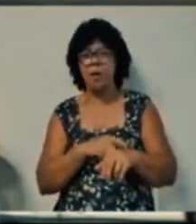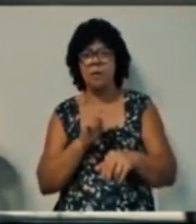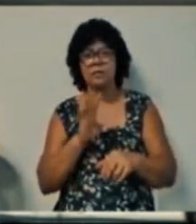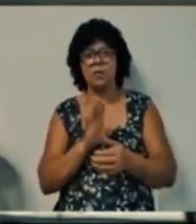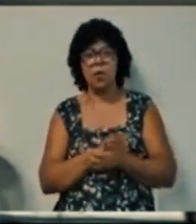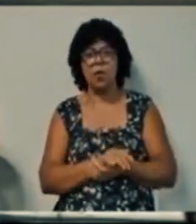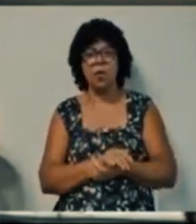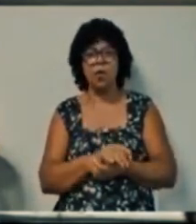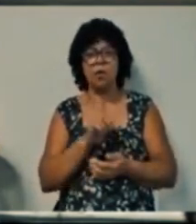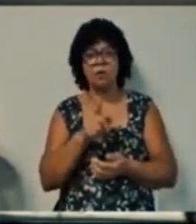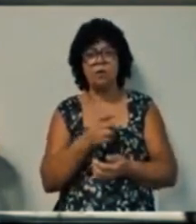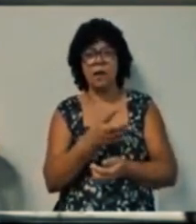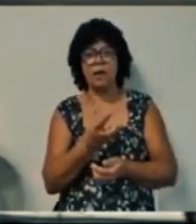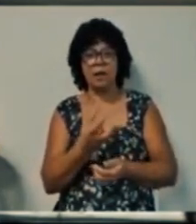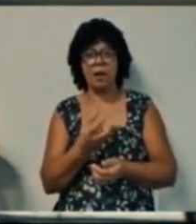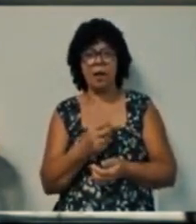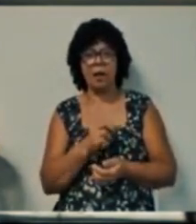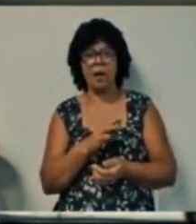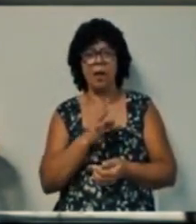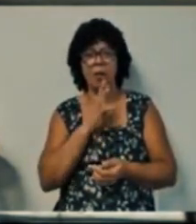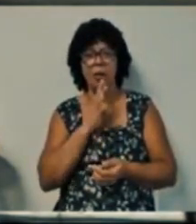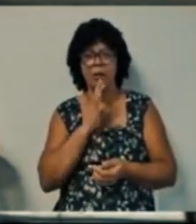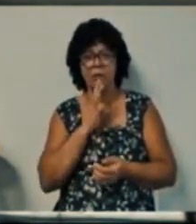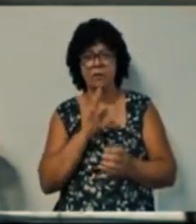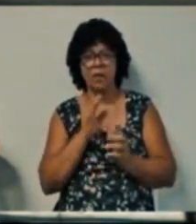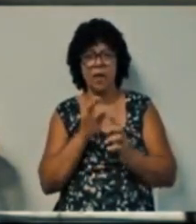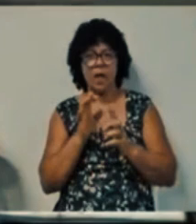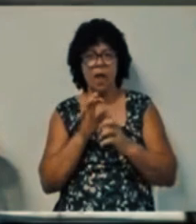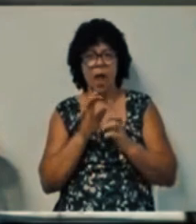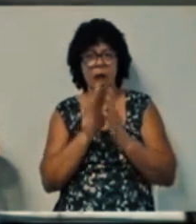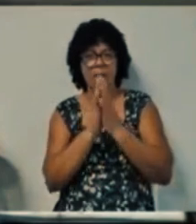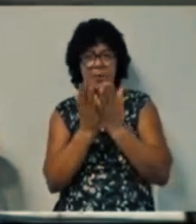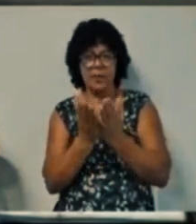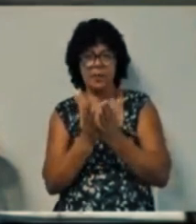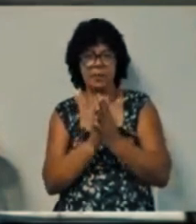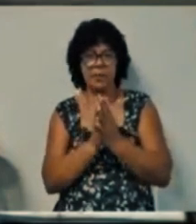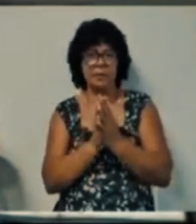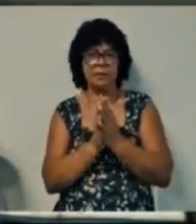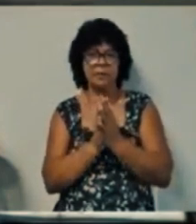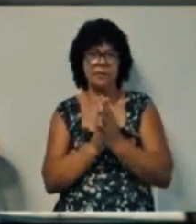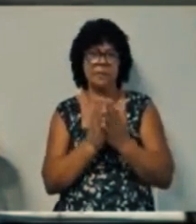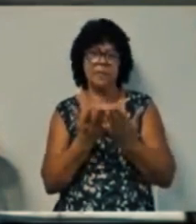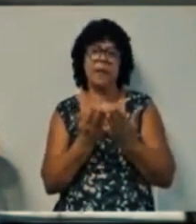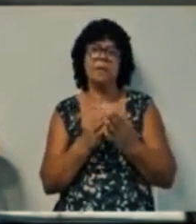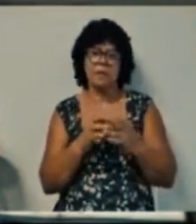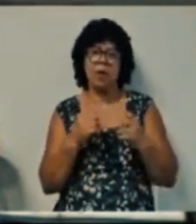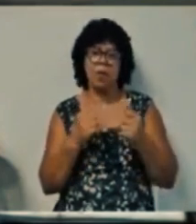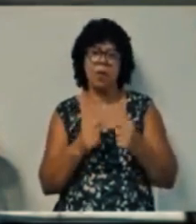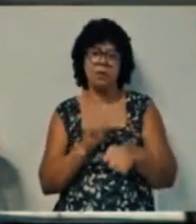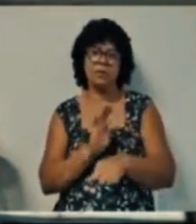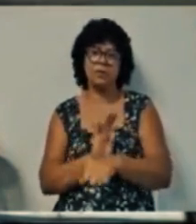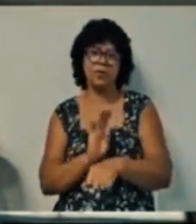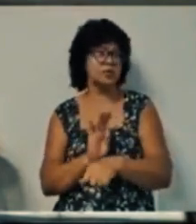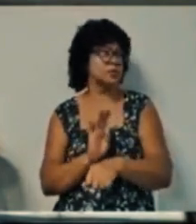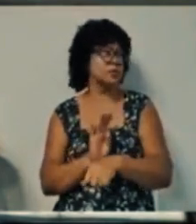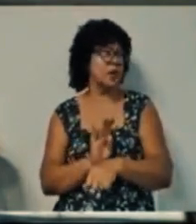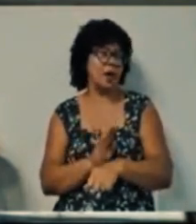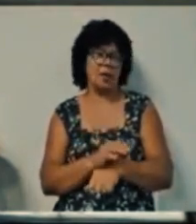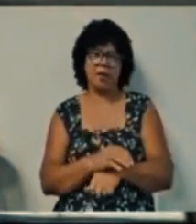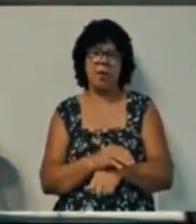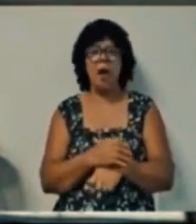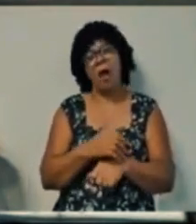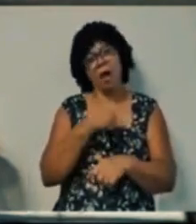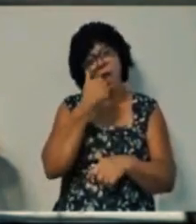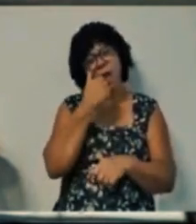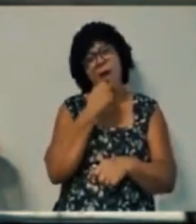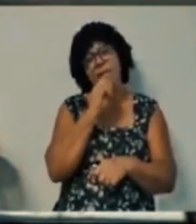quer continuar estudando a Bíblia? Ela disse: eu gostaria. Mas como assim? Eu disse: através desse estudo bíblico. Aí a mãe dela disse: eu quero. Já